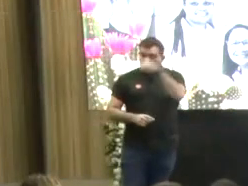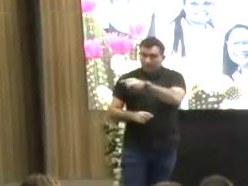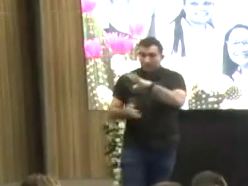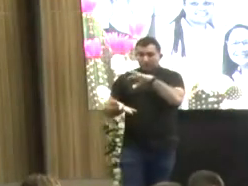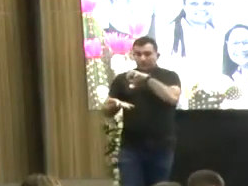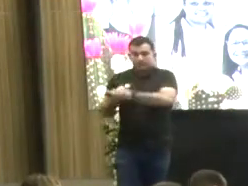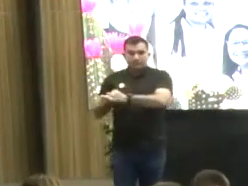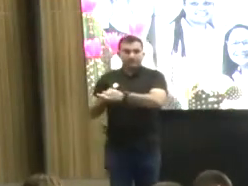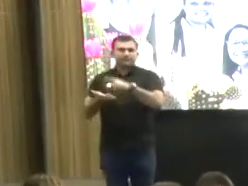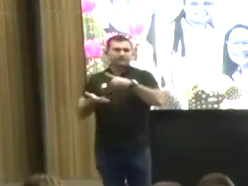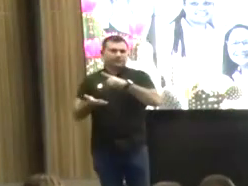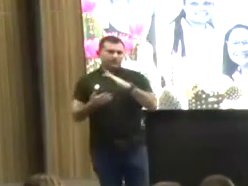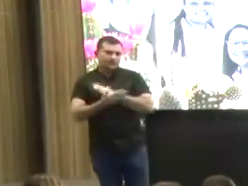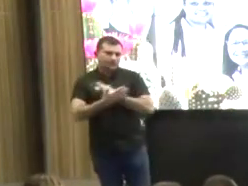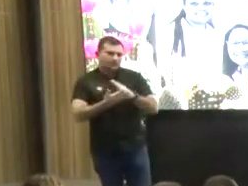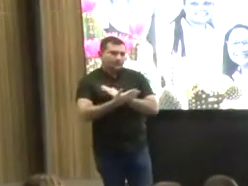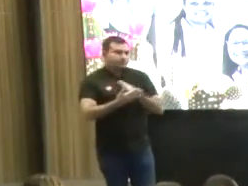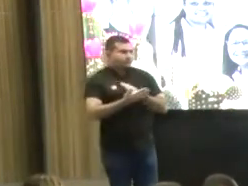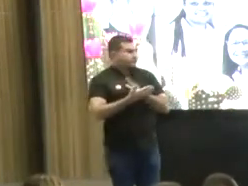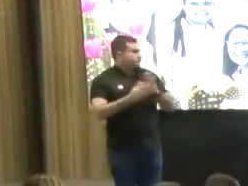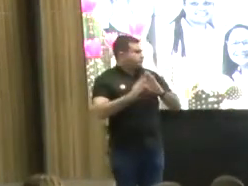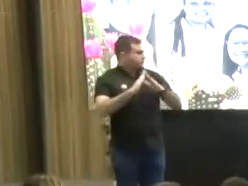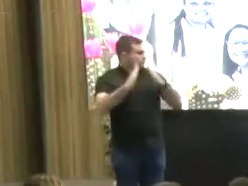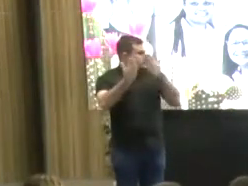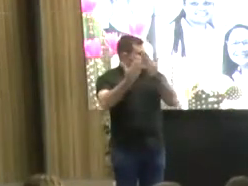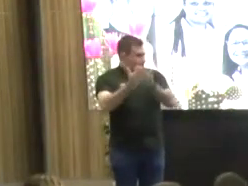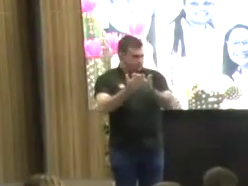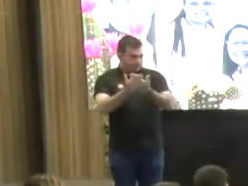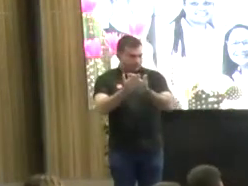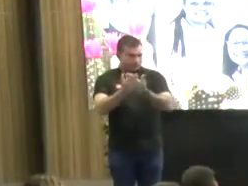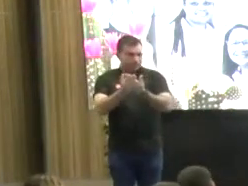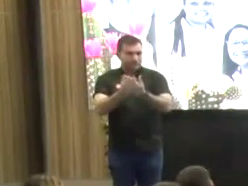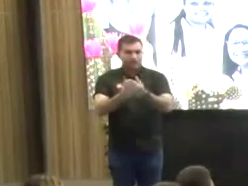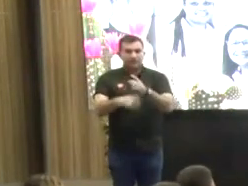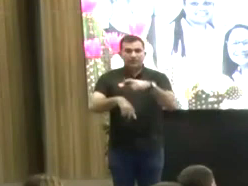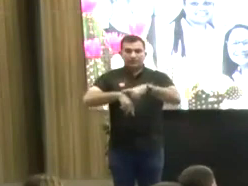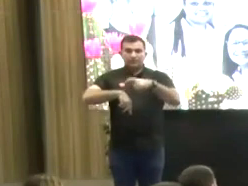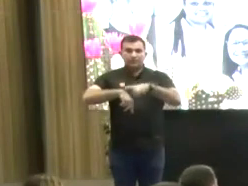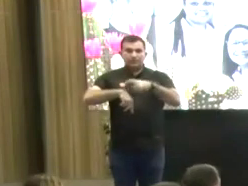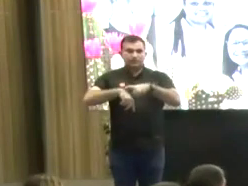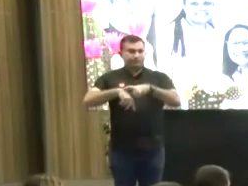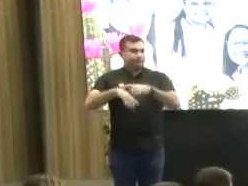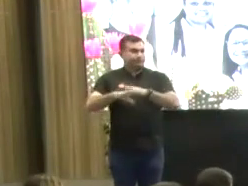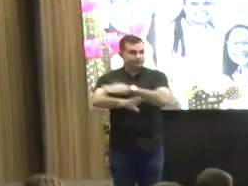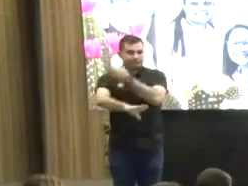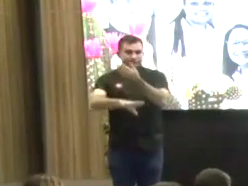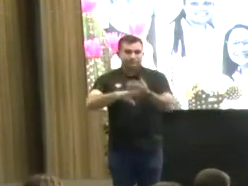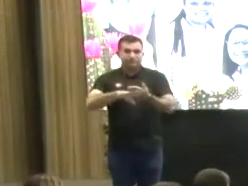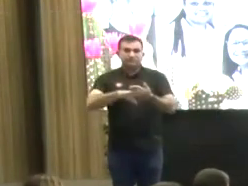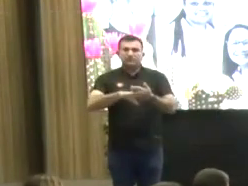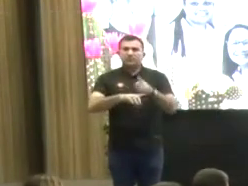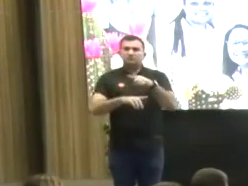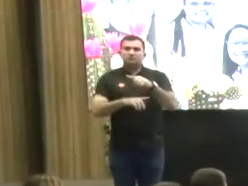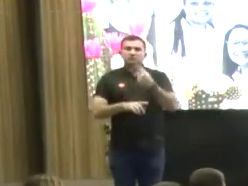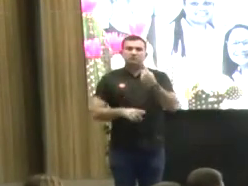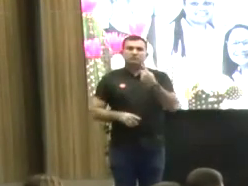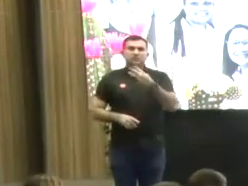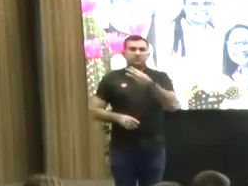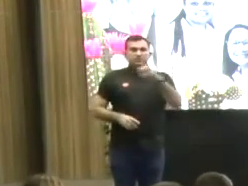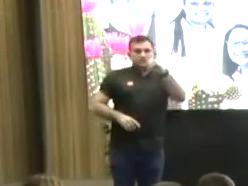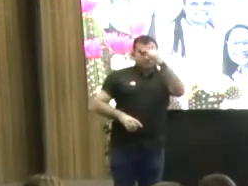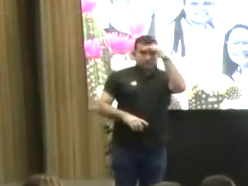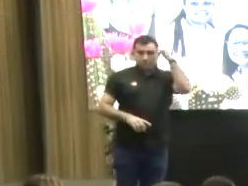política das escolas de tempo integral, baixou para 350. E a escola e nem a secretaria perguntou para onde iam os